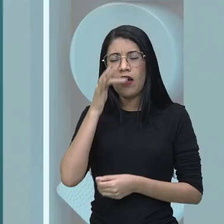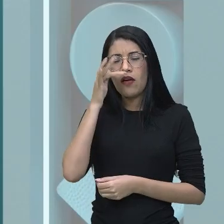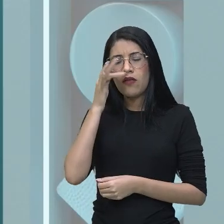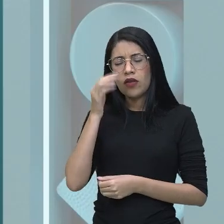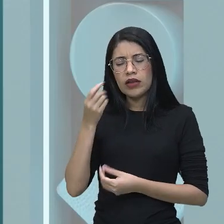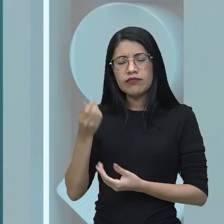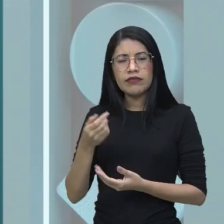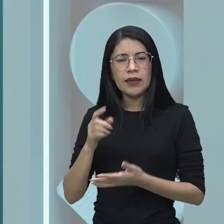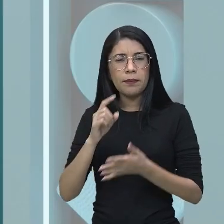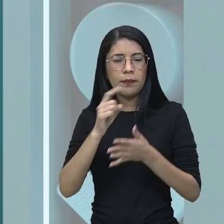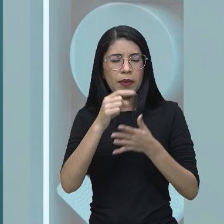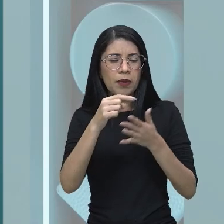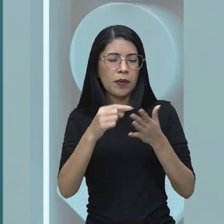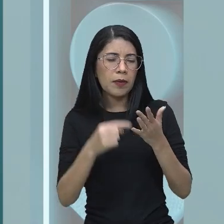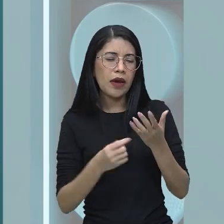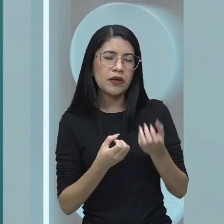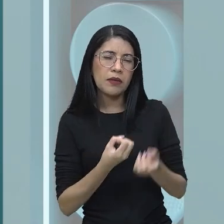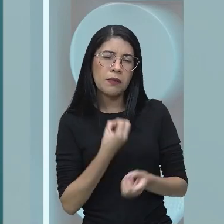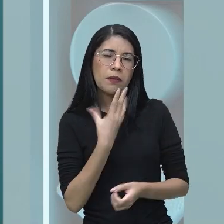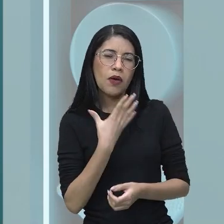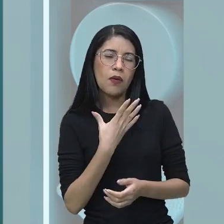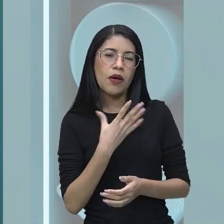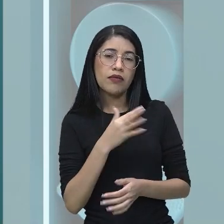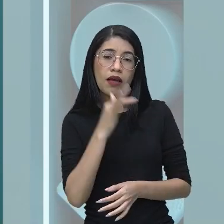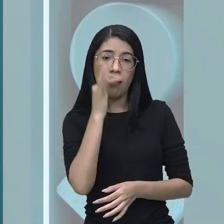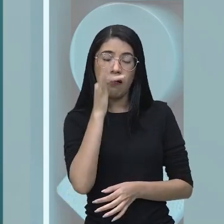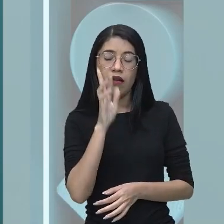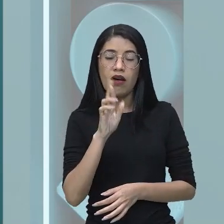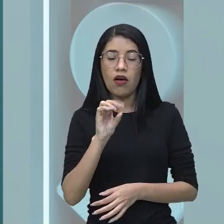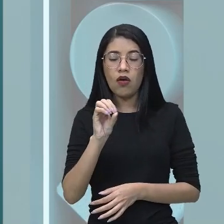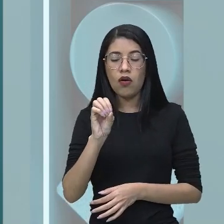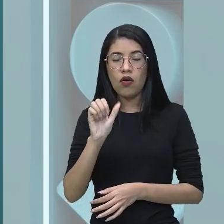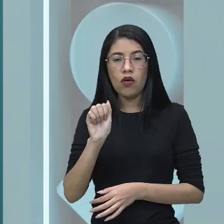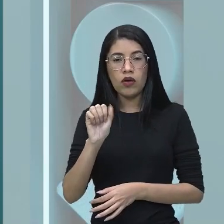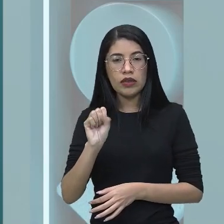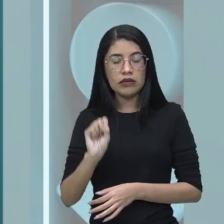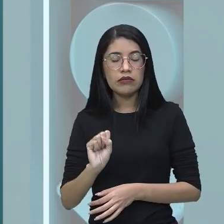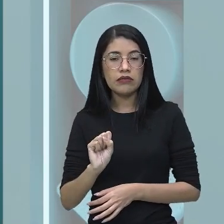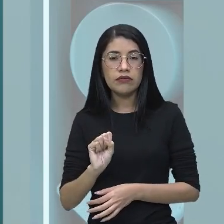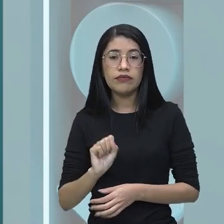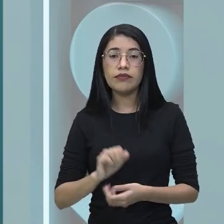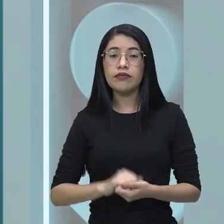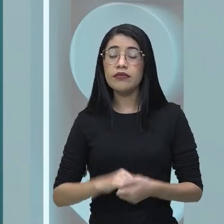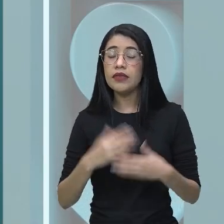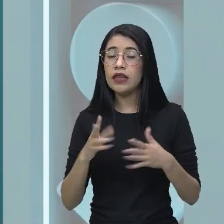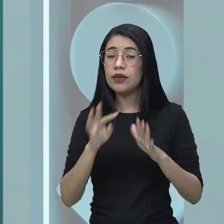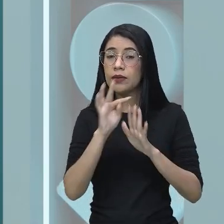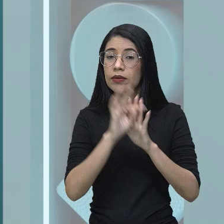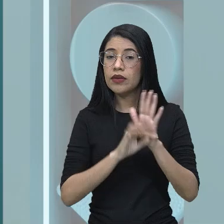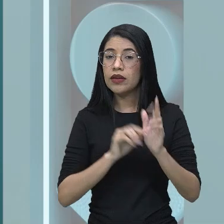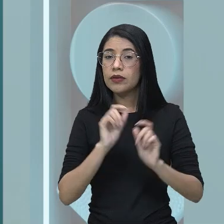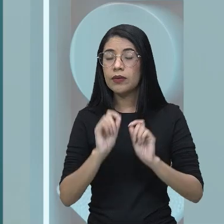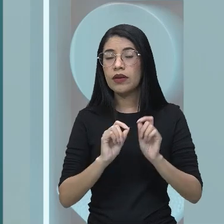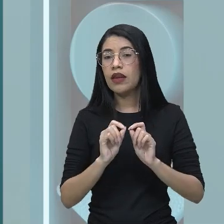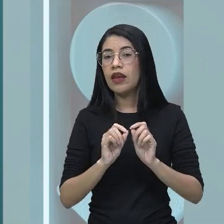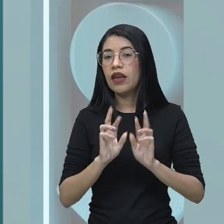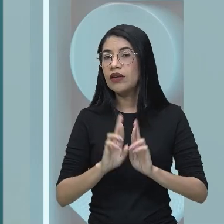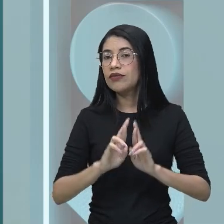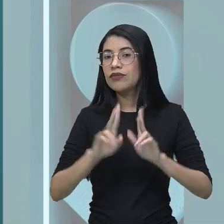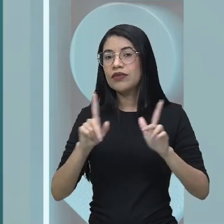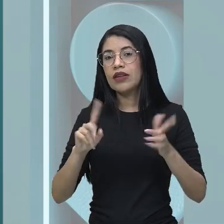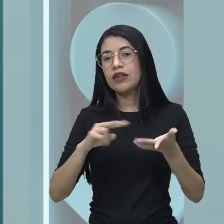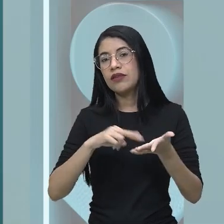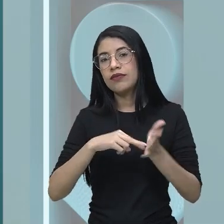pensar tantas questões positivas relacionadas a essa palavra a ao seu sentido observem que no texto assume um sentido completamente